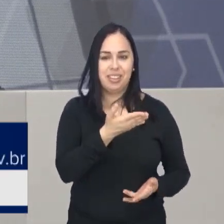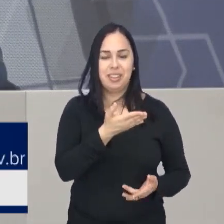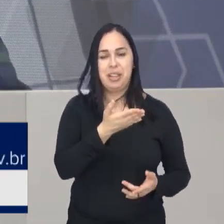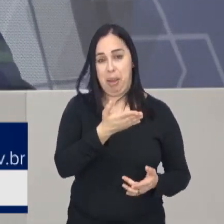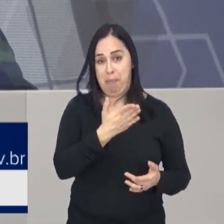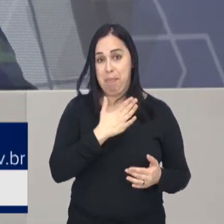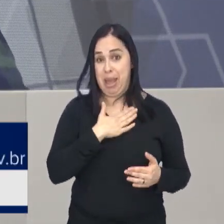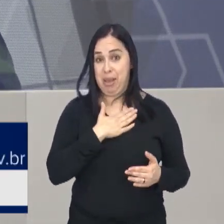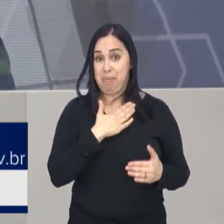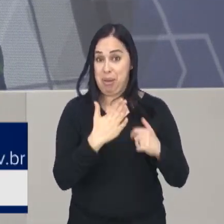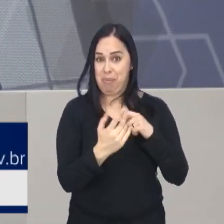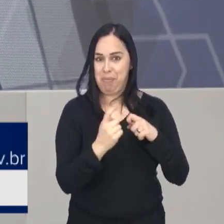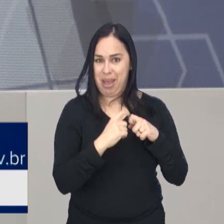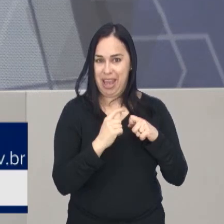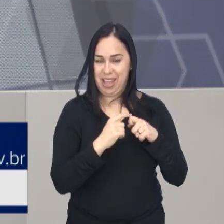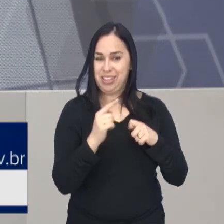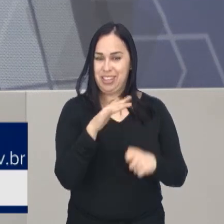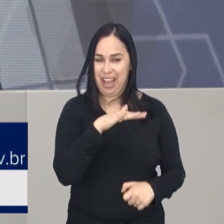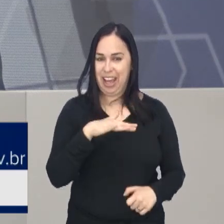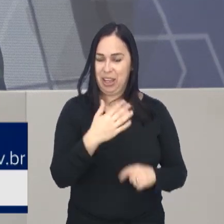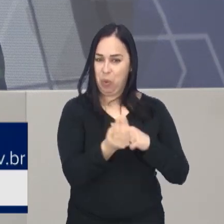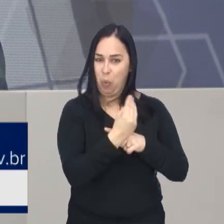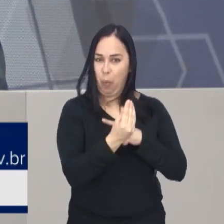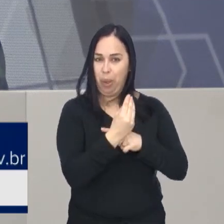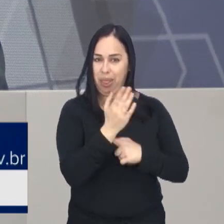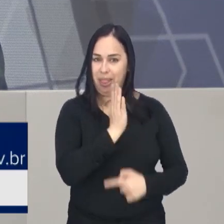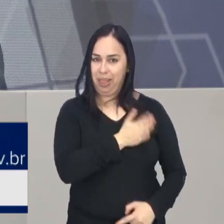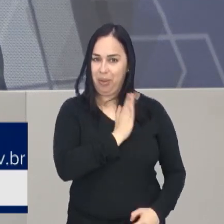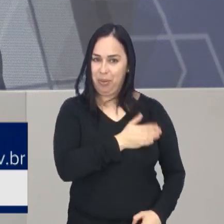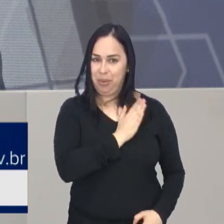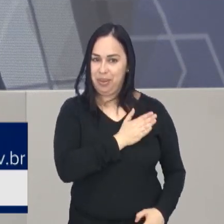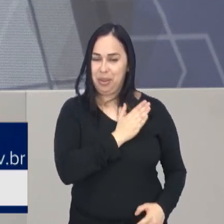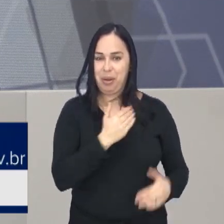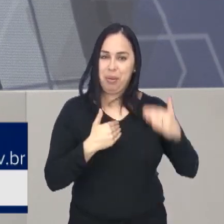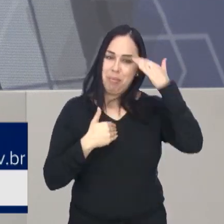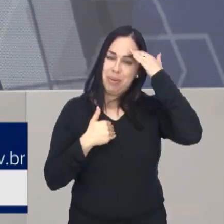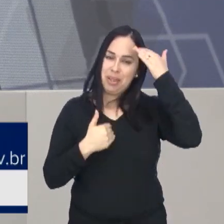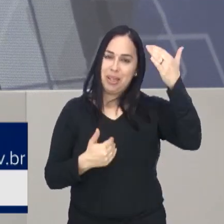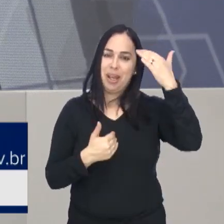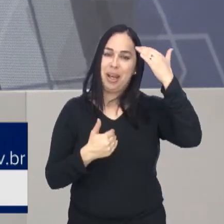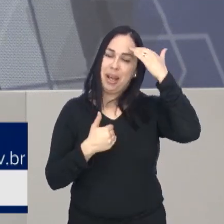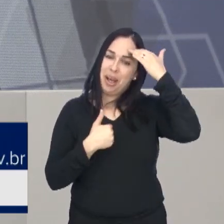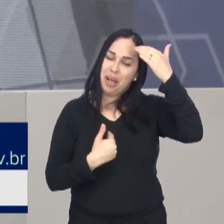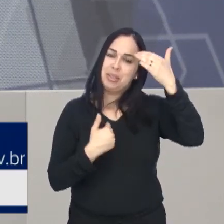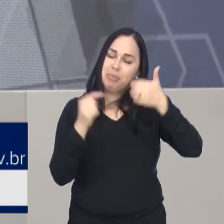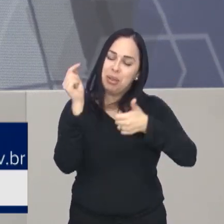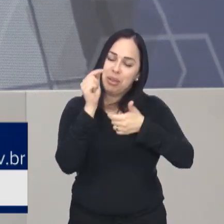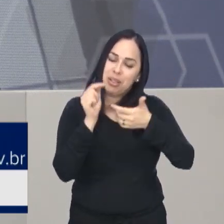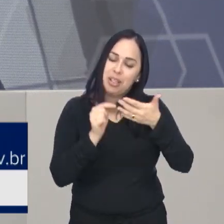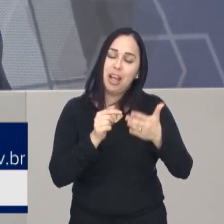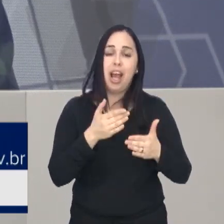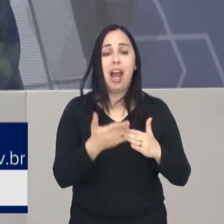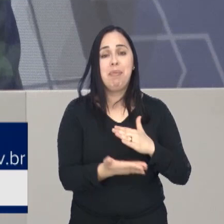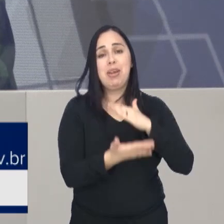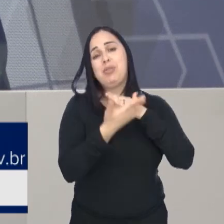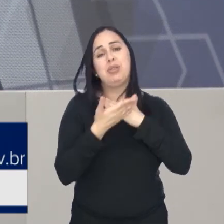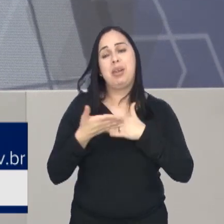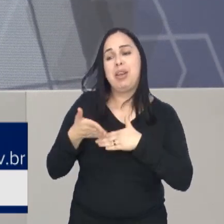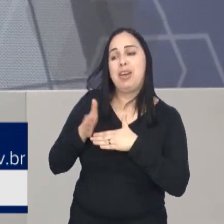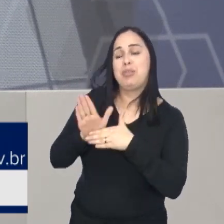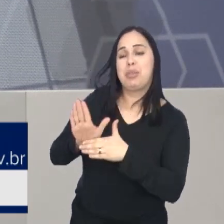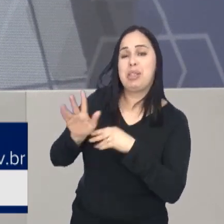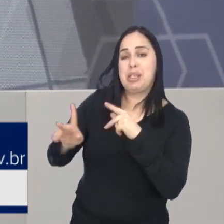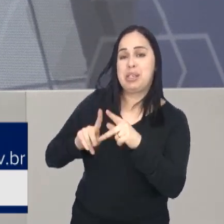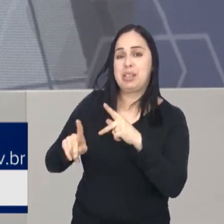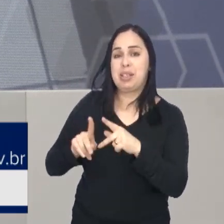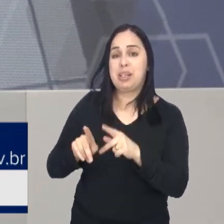médico nessa área, né? Obrigado pelo que você faz por mim e por toda a nossa cidade e por